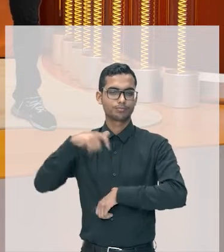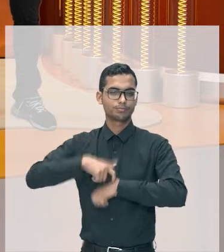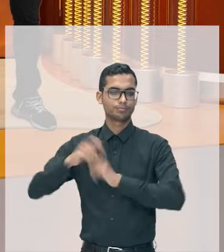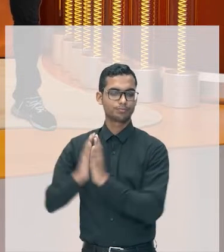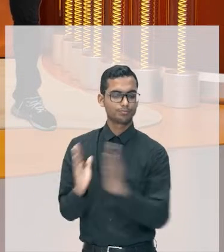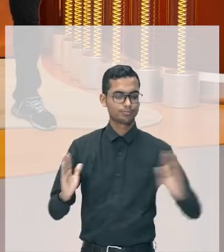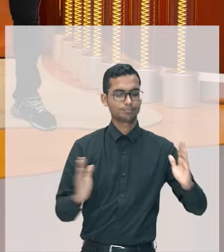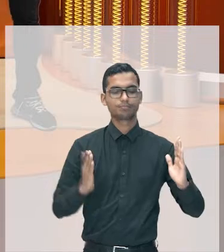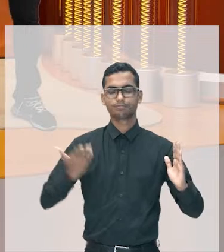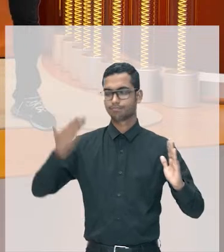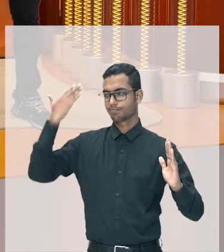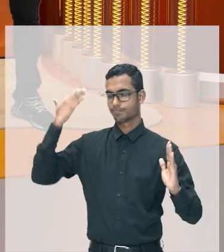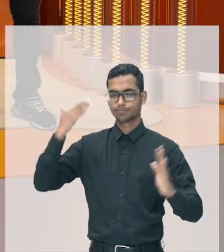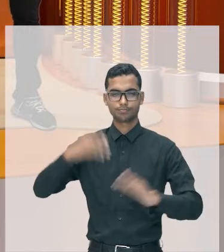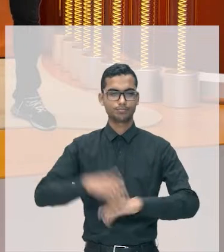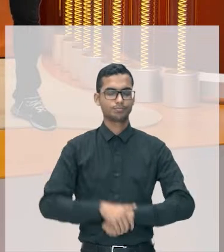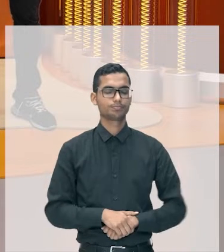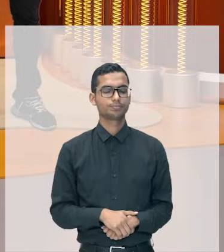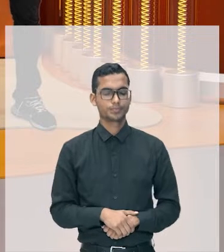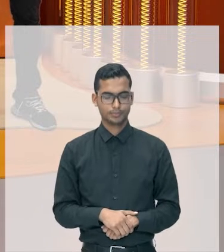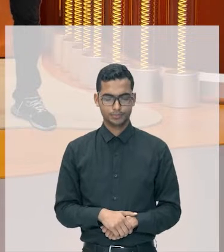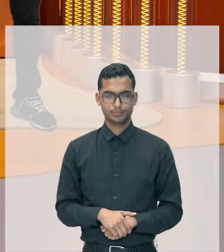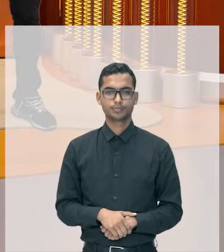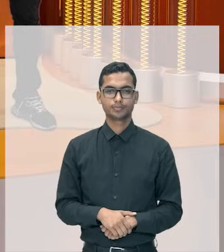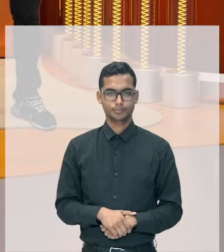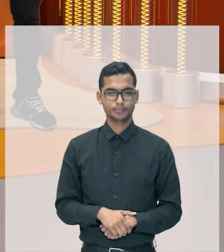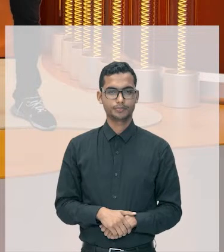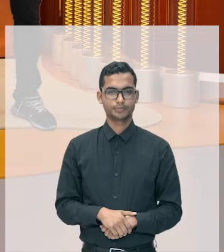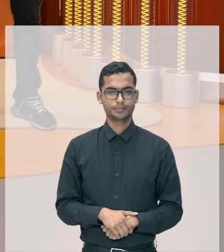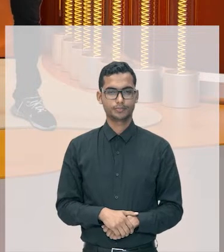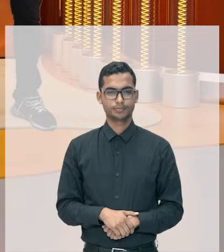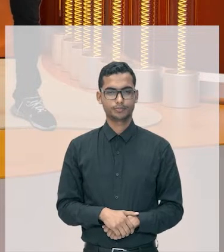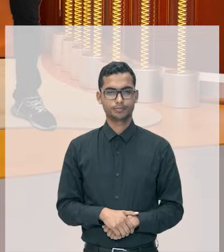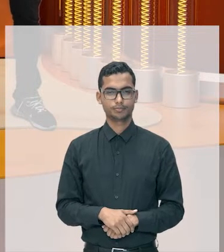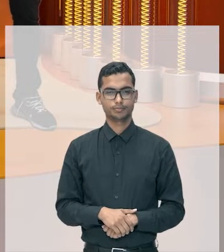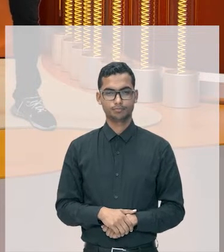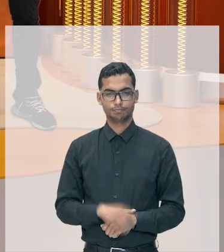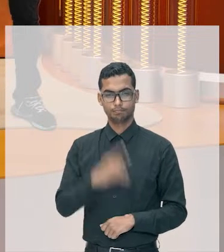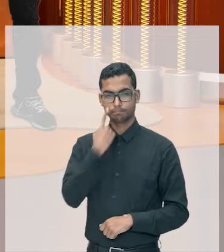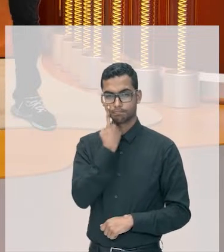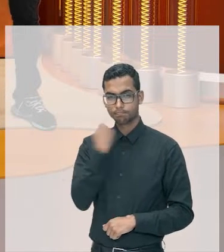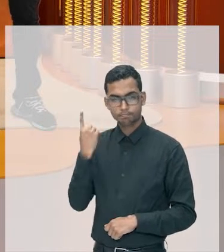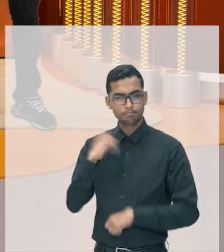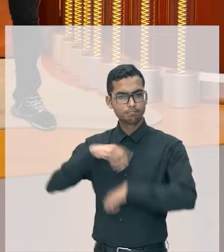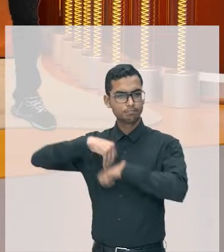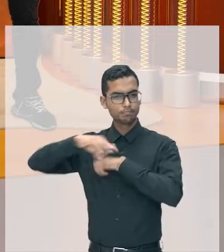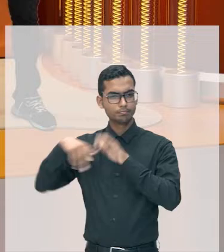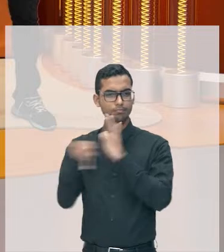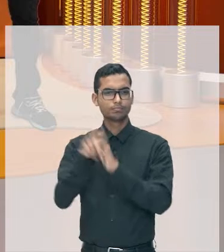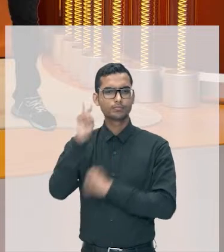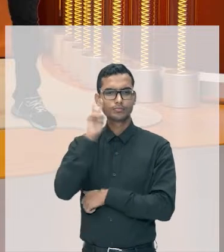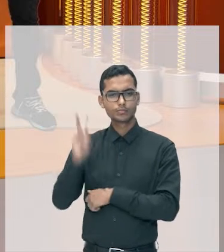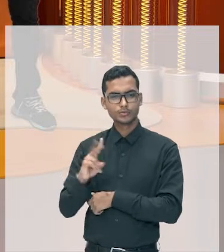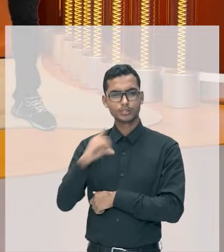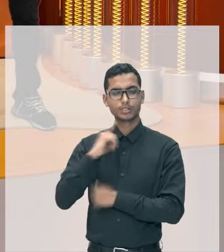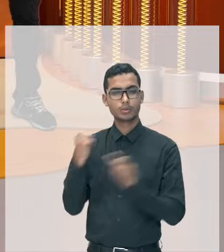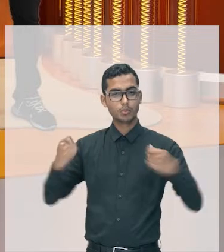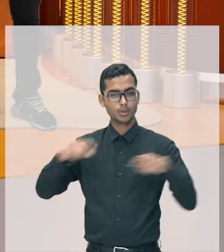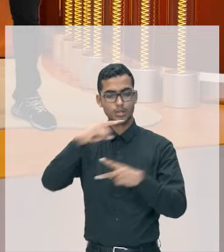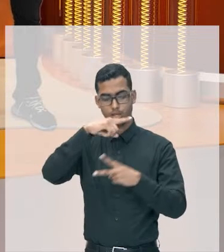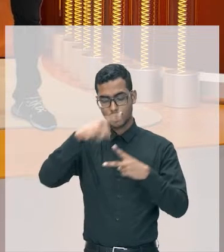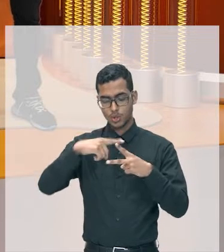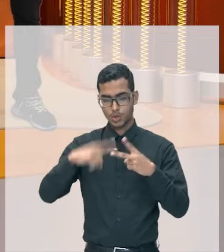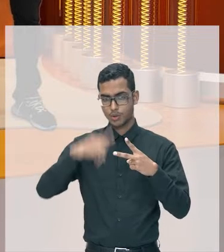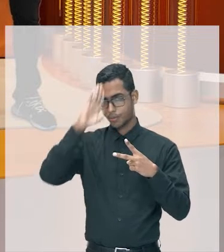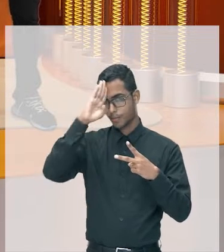quebra-cabeça da história, tá? As fontes históricas, olha só, elas podem ser classificadas em dois tipos